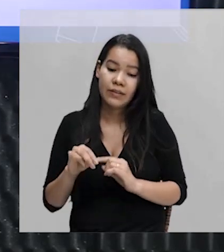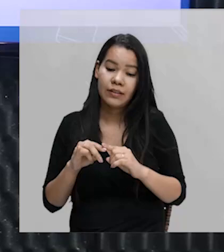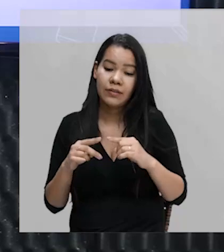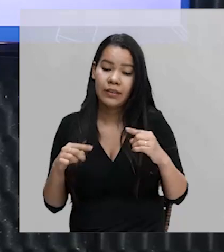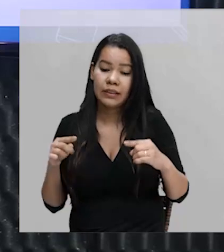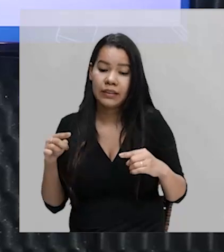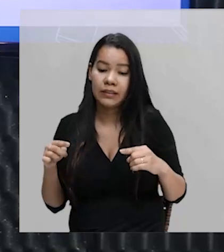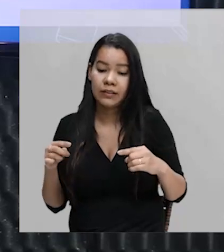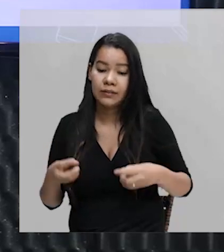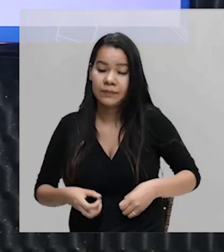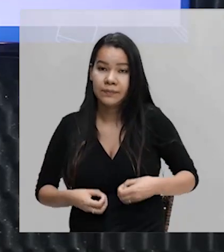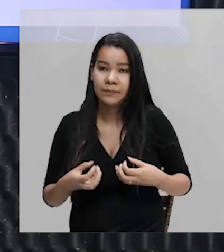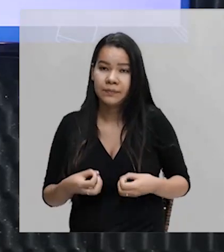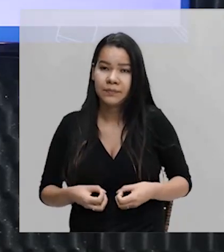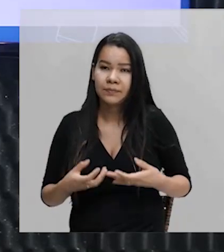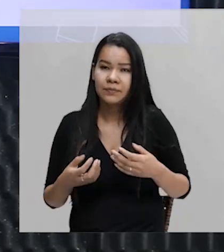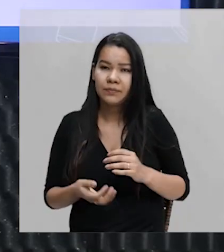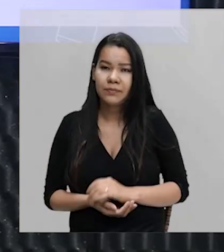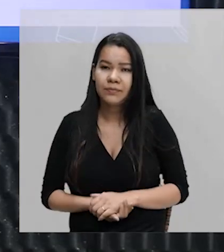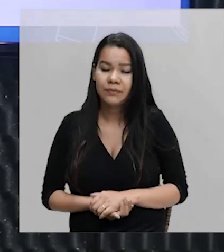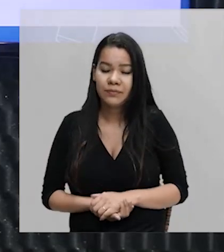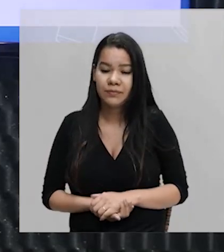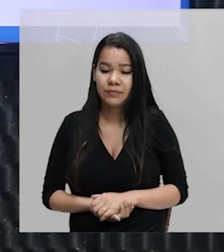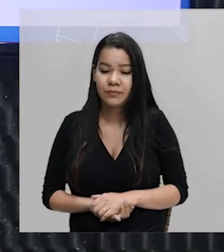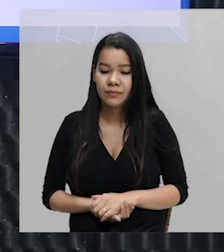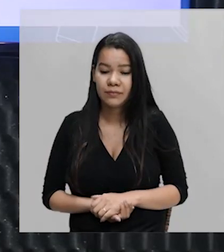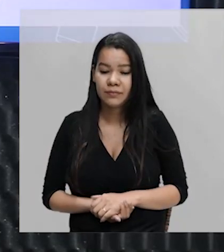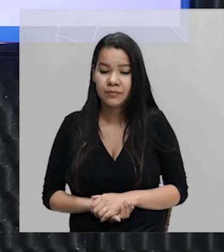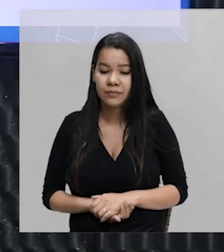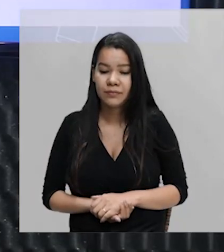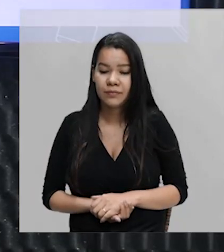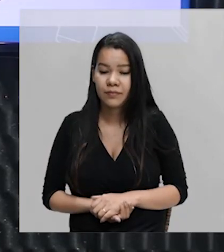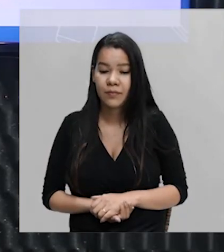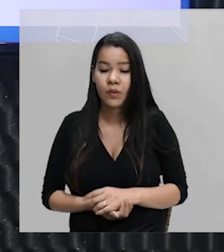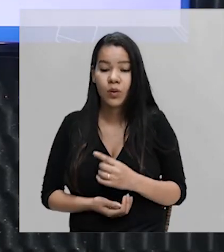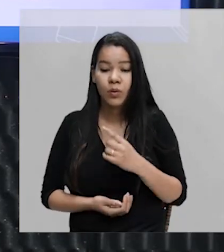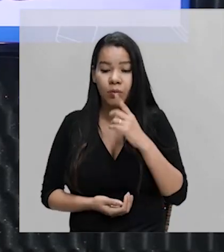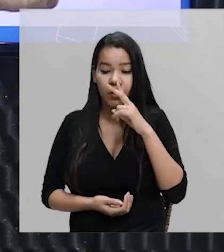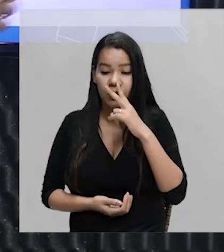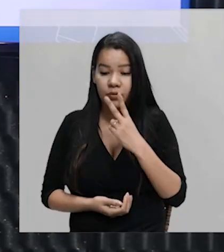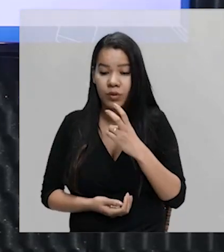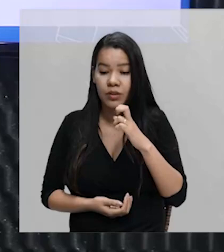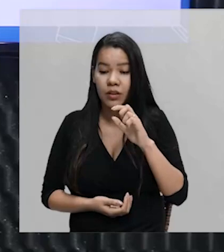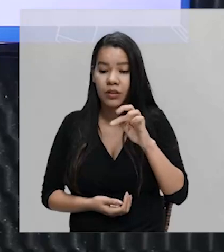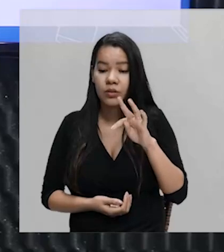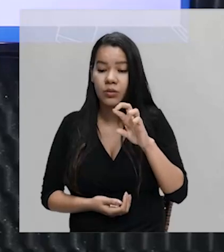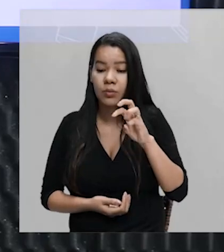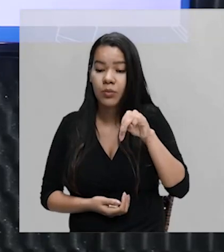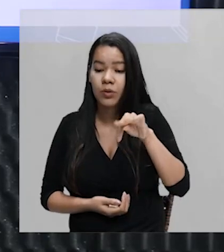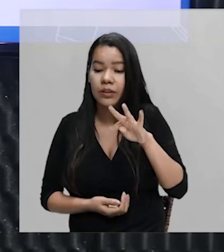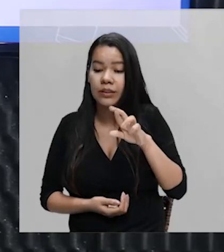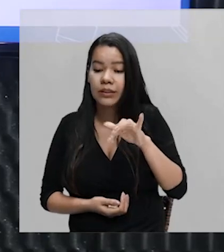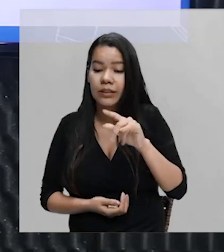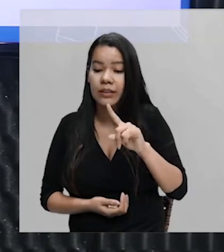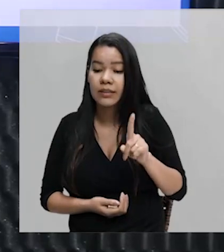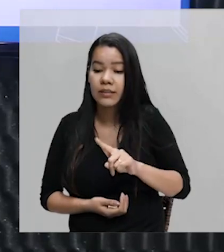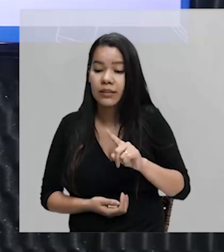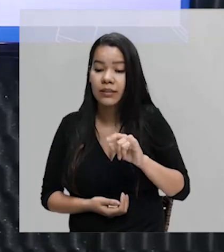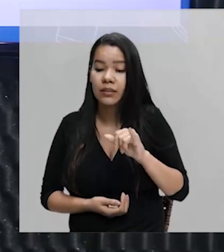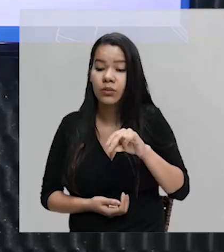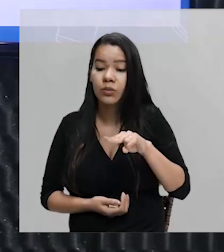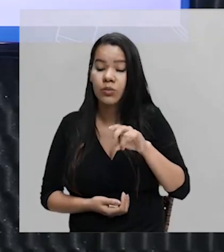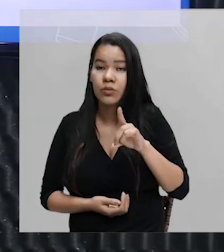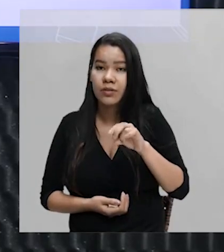e isso vai gerar, não é? Essa intensidade variando com o tempo, ela vai gerar uma força eletromotriz induzida, né? Ela gera a corrente